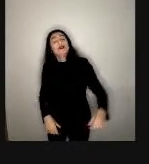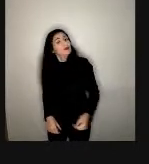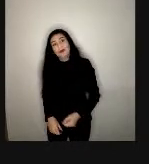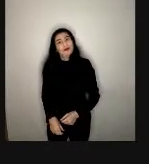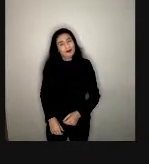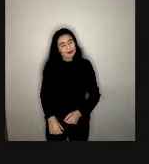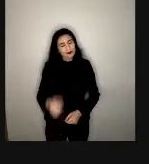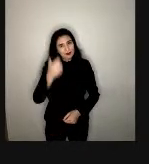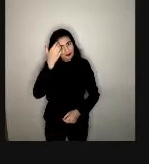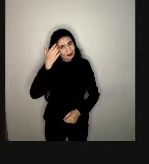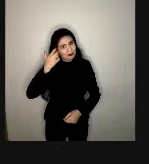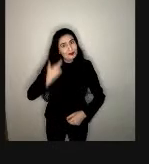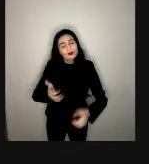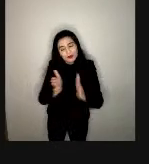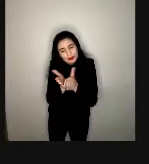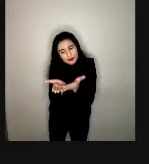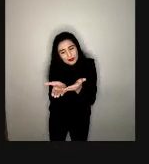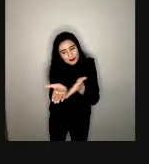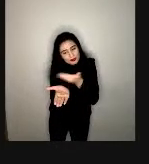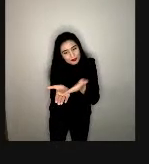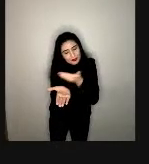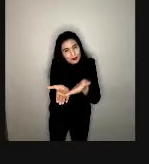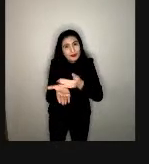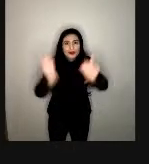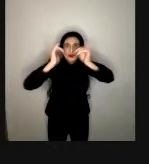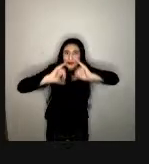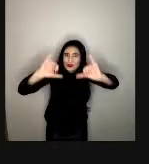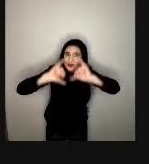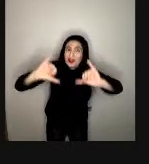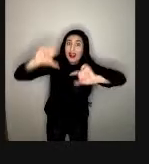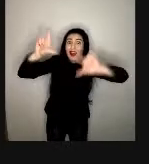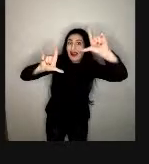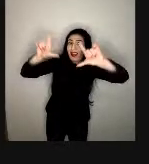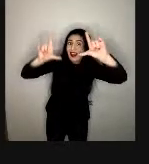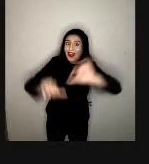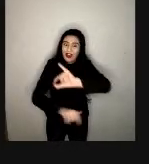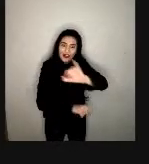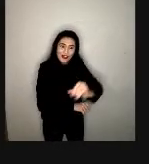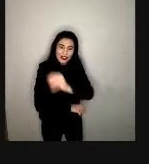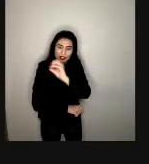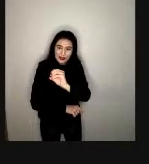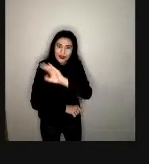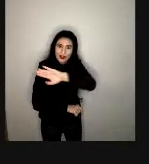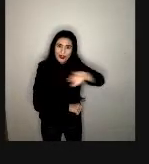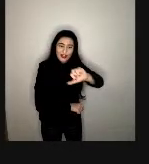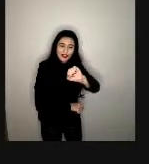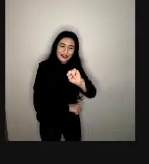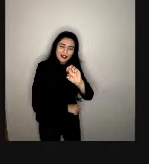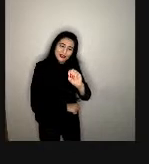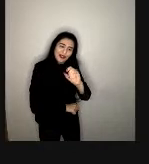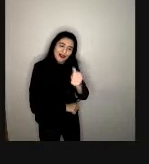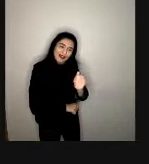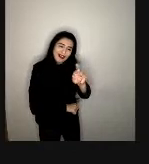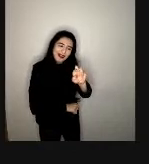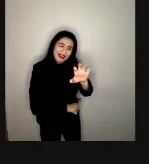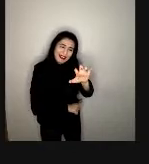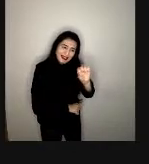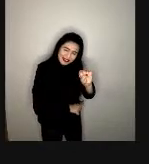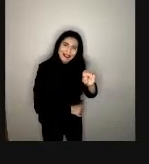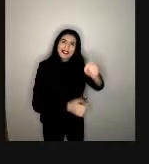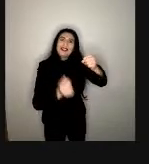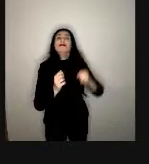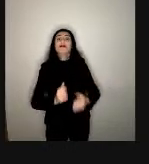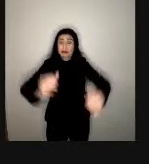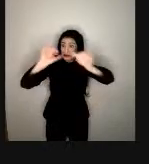lançou o livro de peito aberto no Jô Soares, quando ele tinha ainda o programa. Então, foi muito legal, foi uma cobertura muito